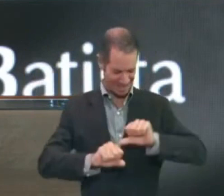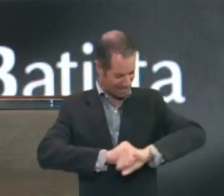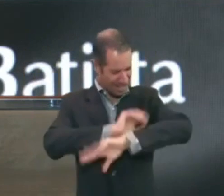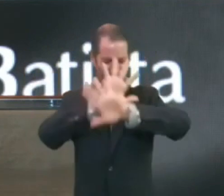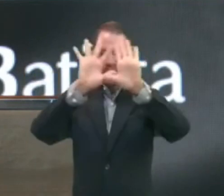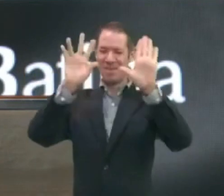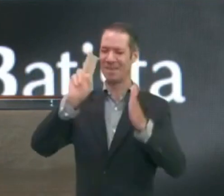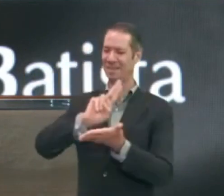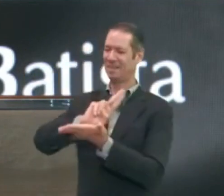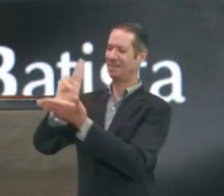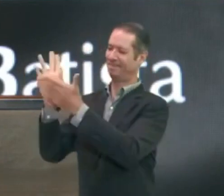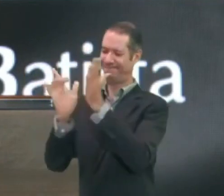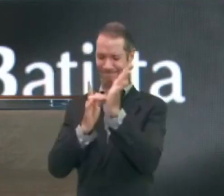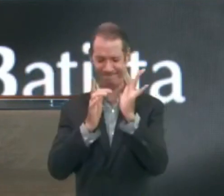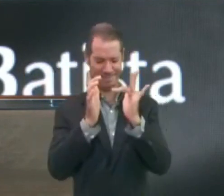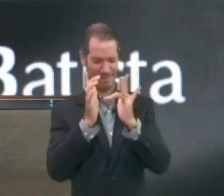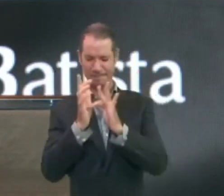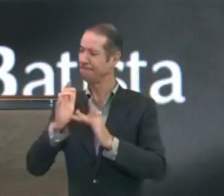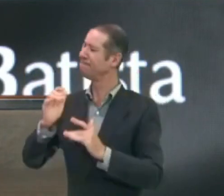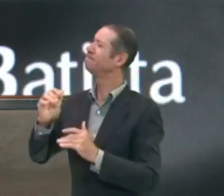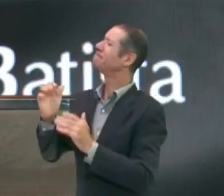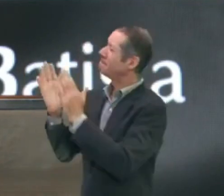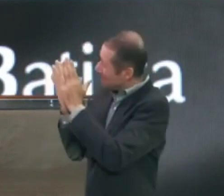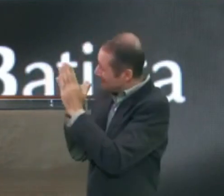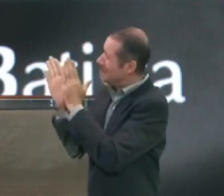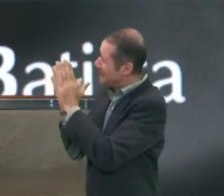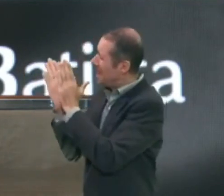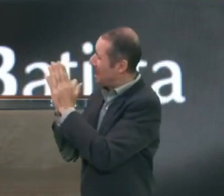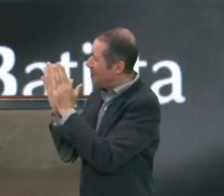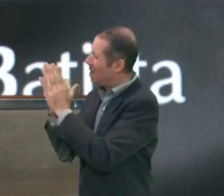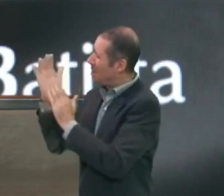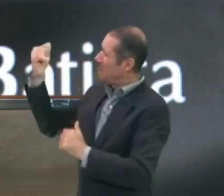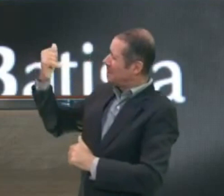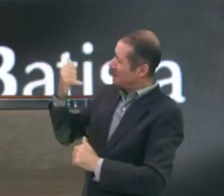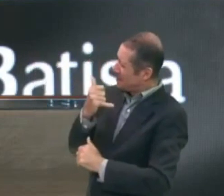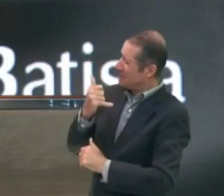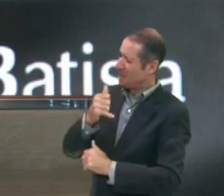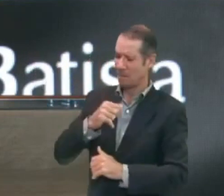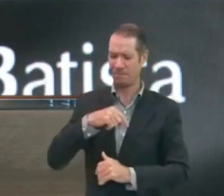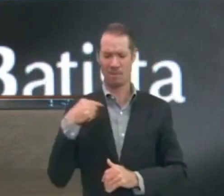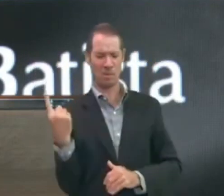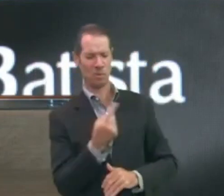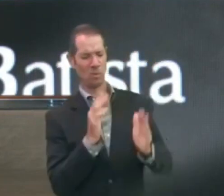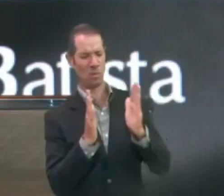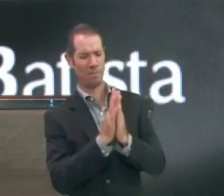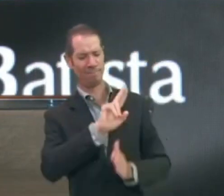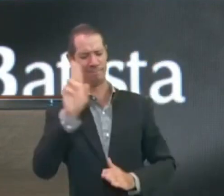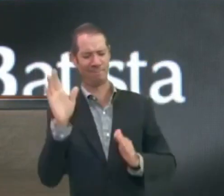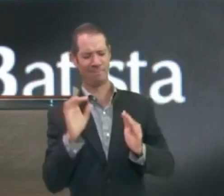nome de Jesus. Escuta, Deus, a nossa oração. É aquilo que oramos em nome de